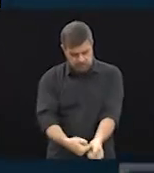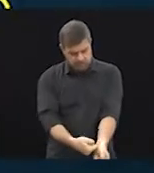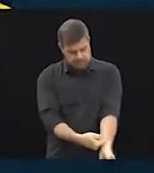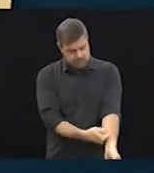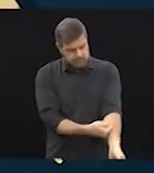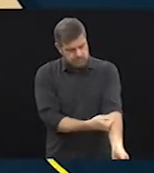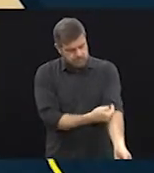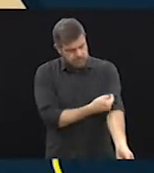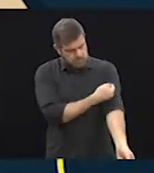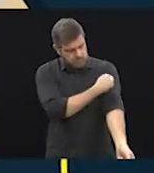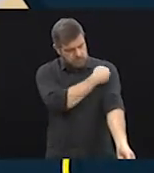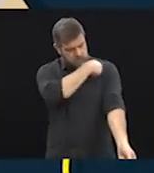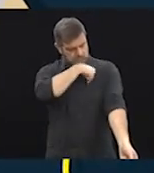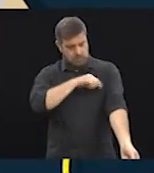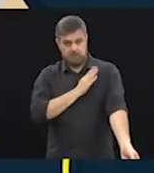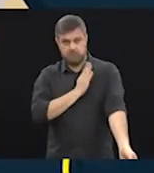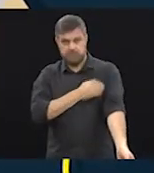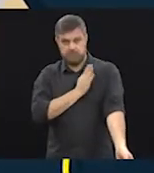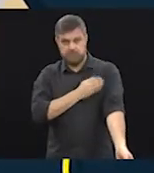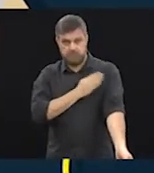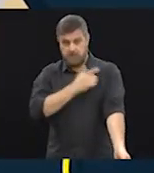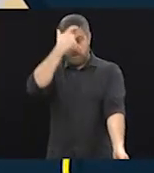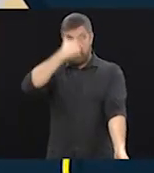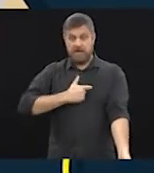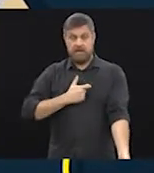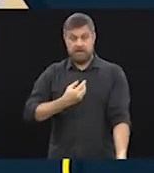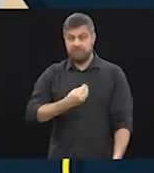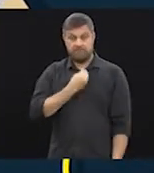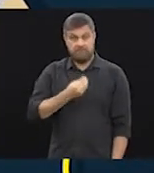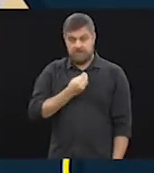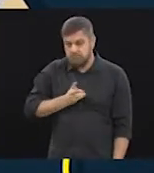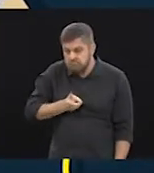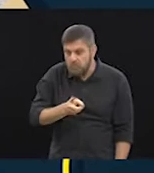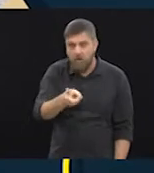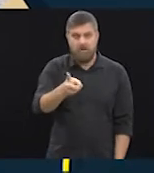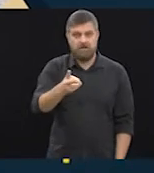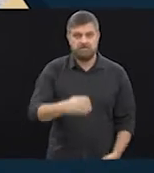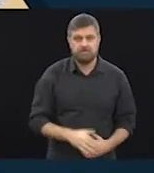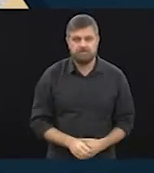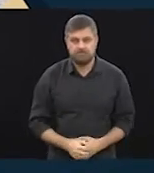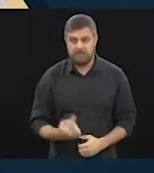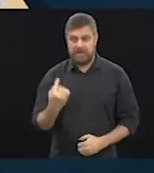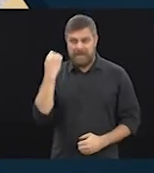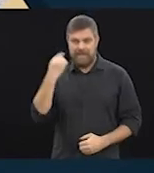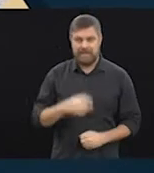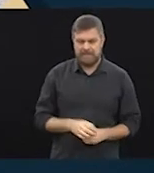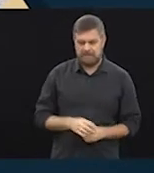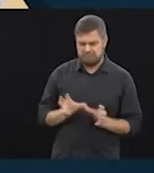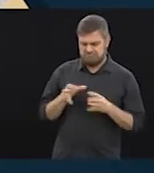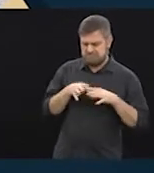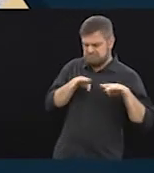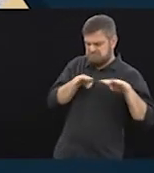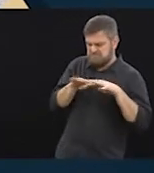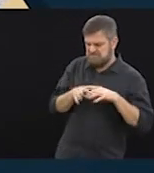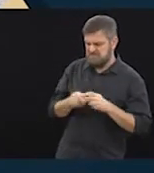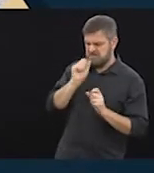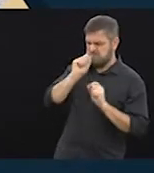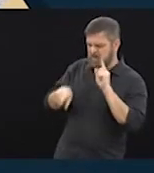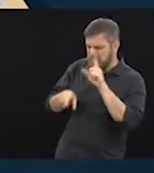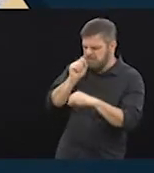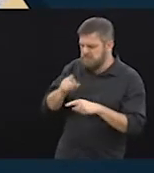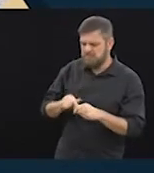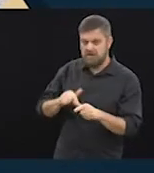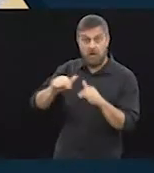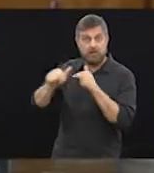sistema ou arterial ou venoso e sem produzir a morte da pessoa. E na época ele foi execrado. Para você ter ideia, perdeu